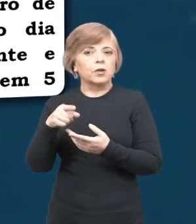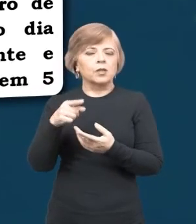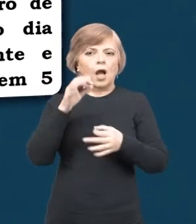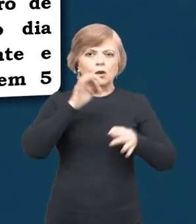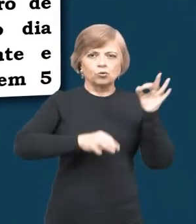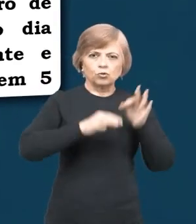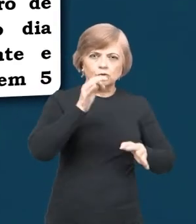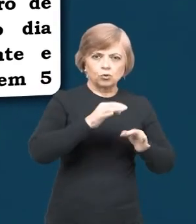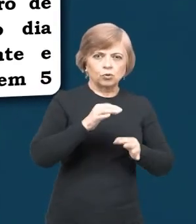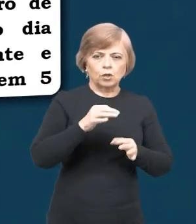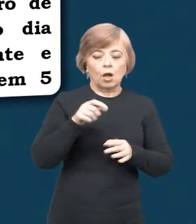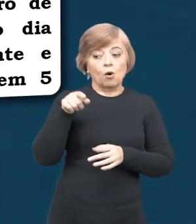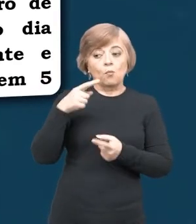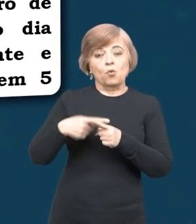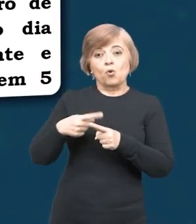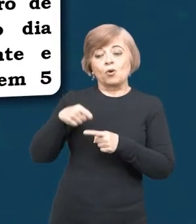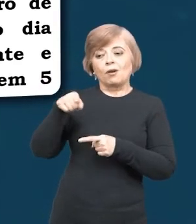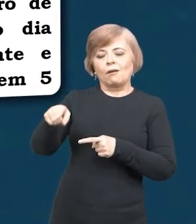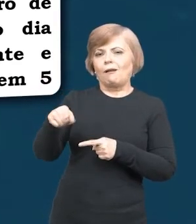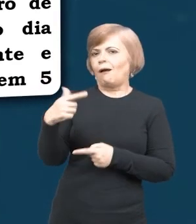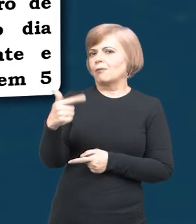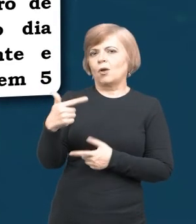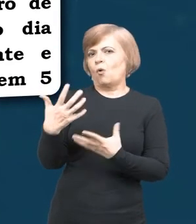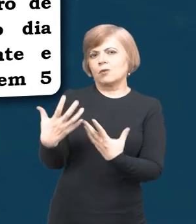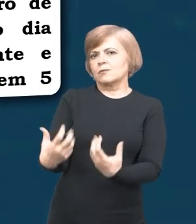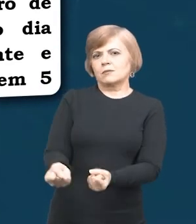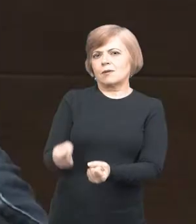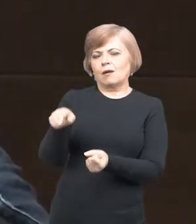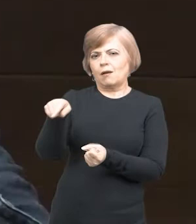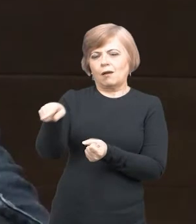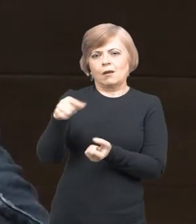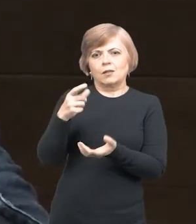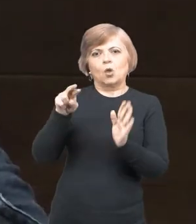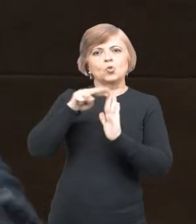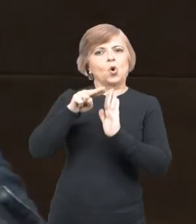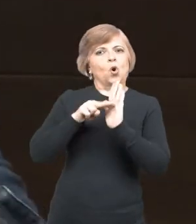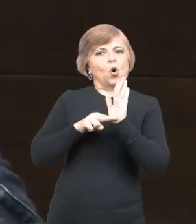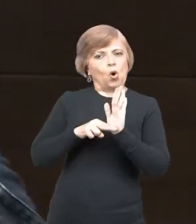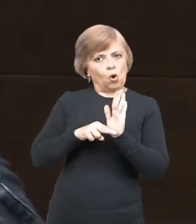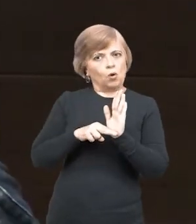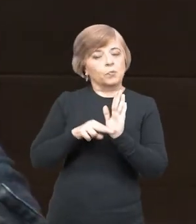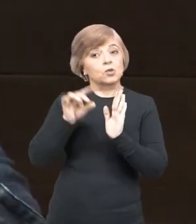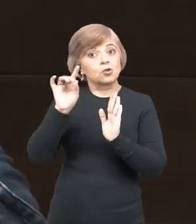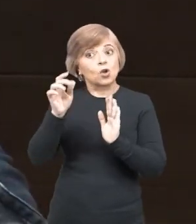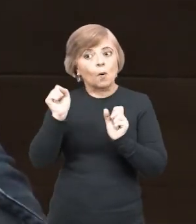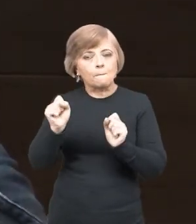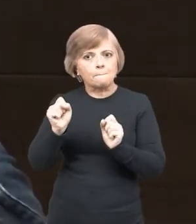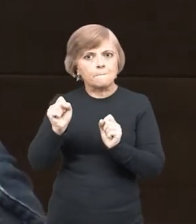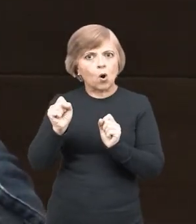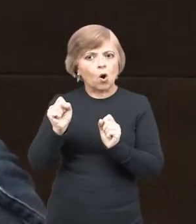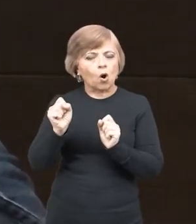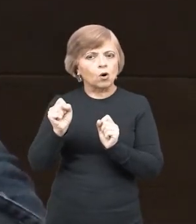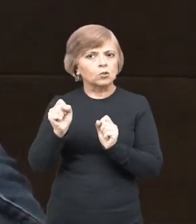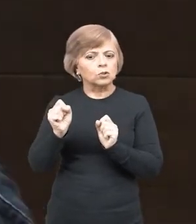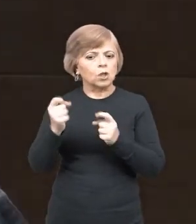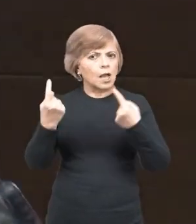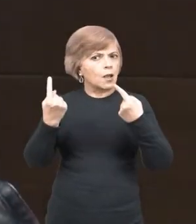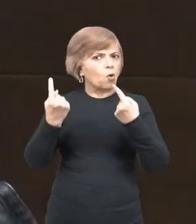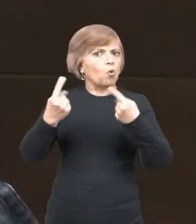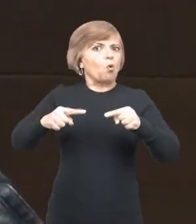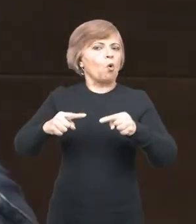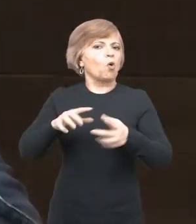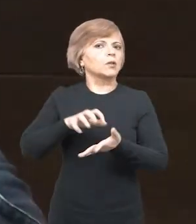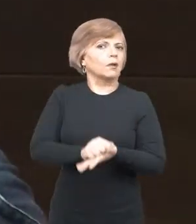que ele não havia seguido o procedimento previsto nas normativas. Ele só poderia negar o registro após realizar